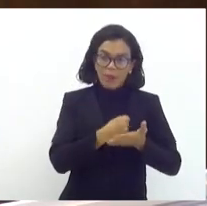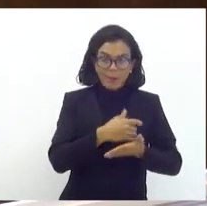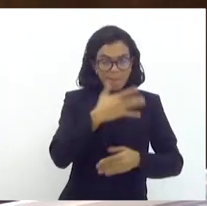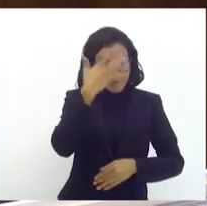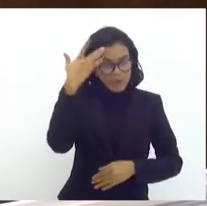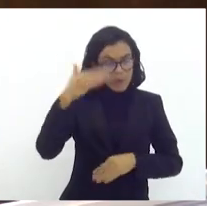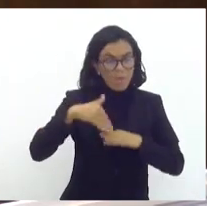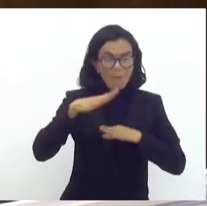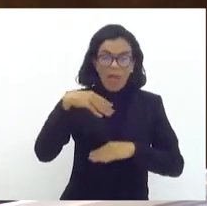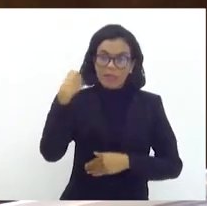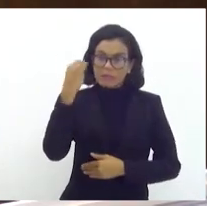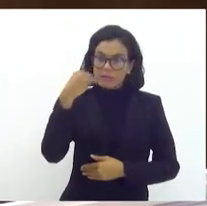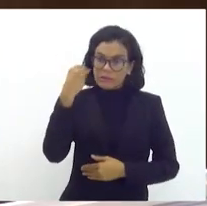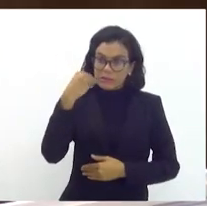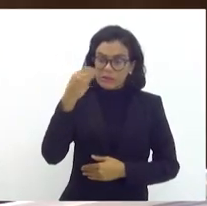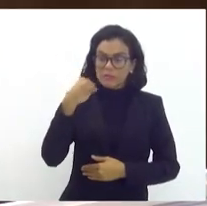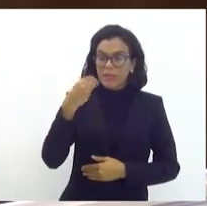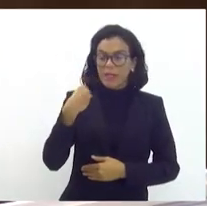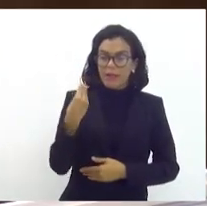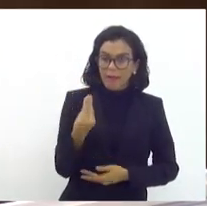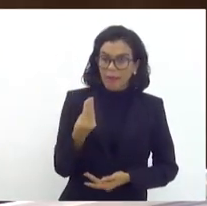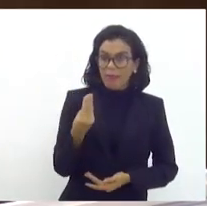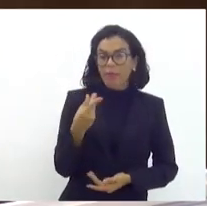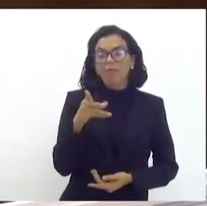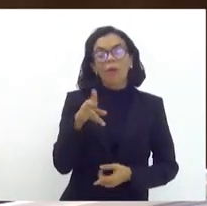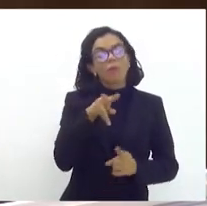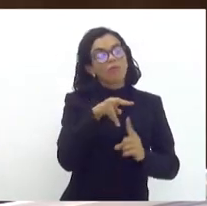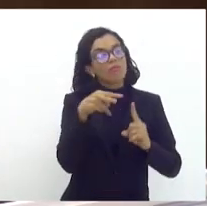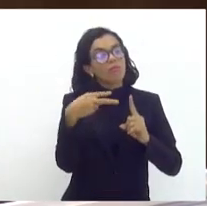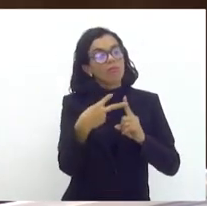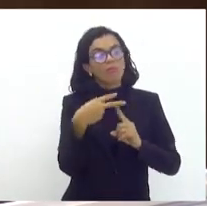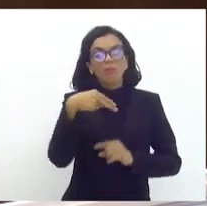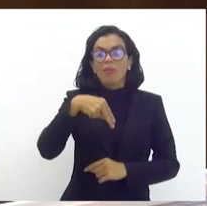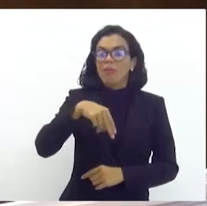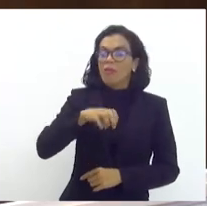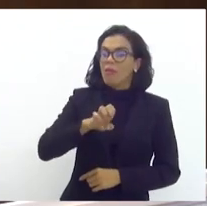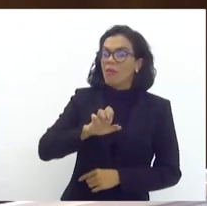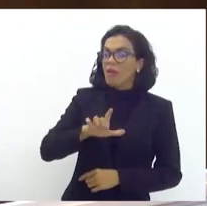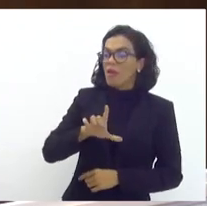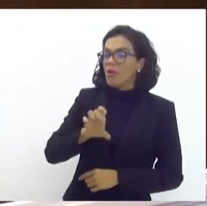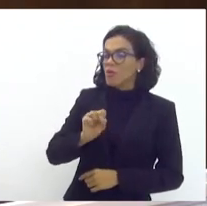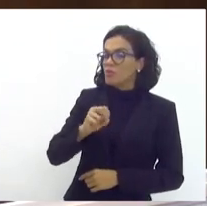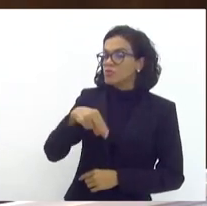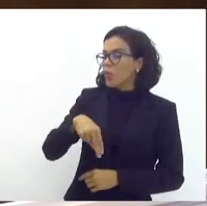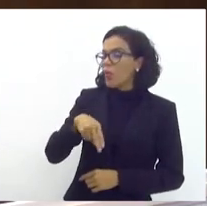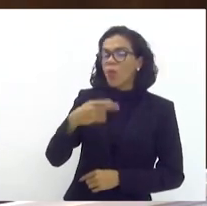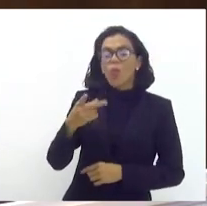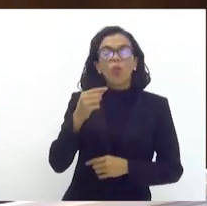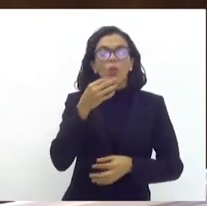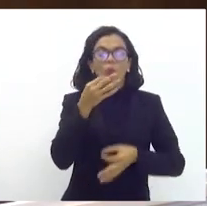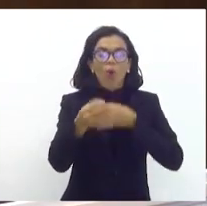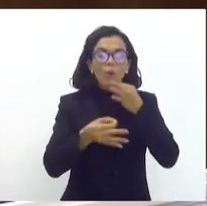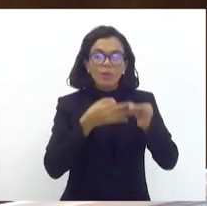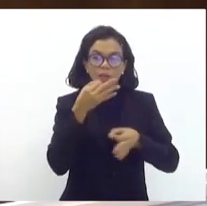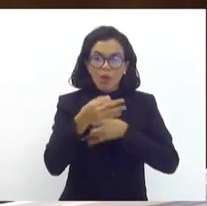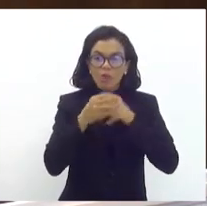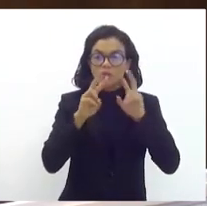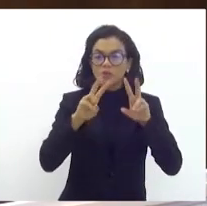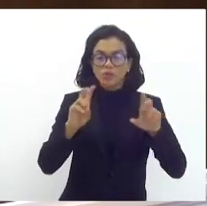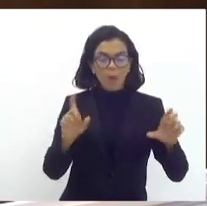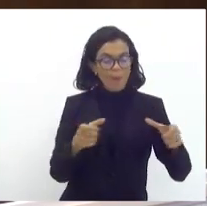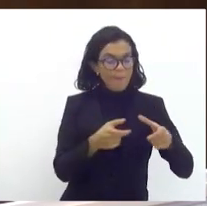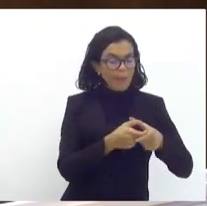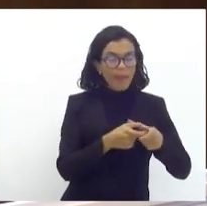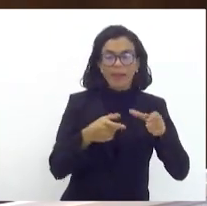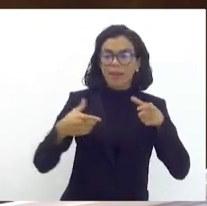especializadas e tudo mais Então queria saber na visão de Nelson Rocha o que que ele acha sobre a simplificação focado nas pequenas e